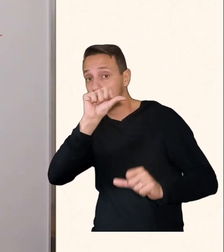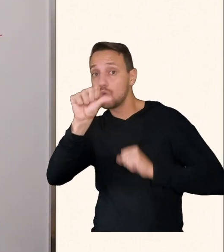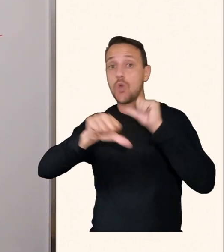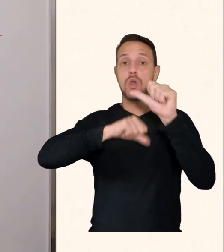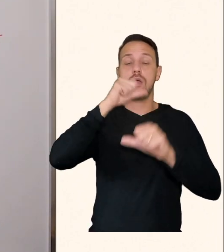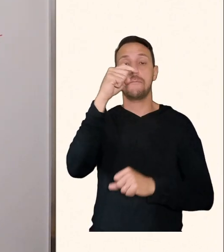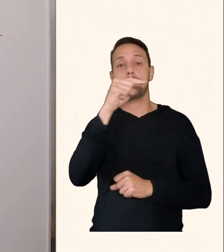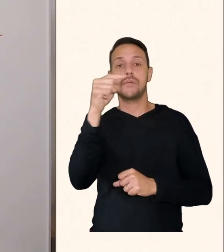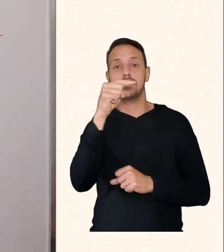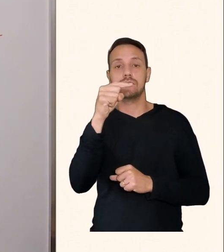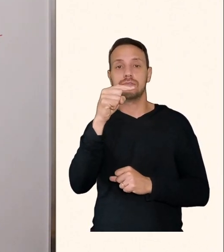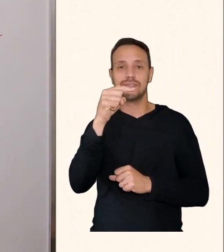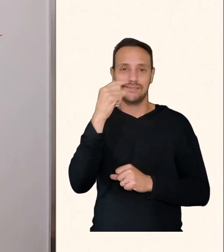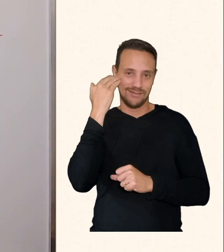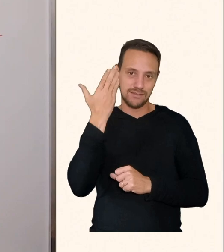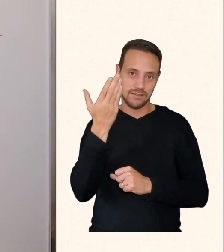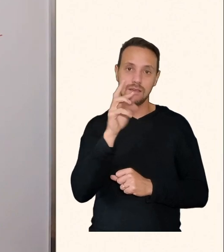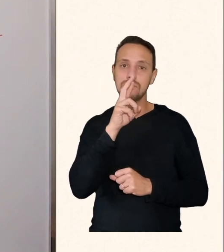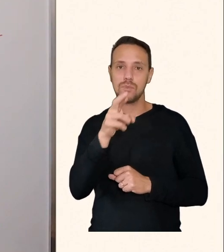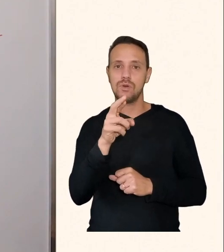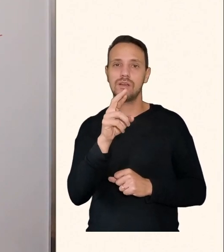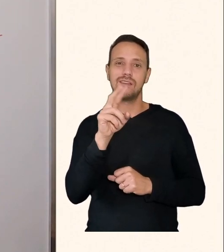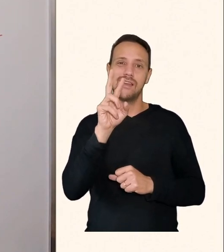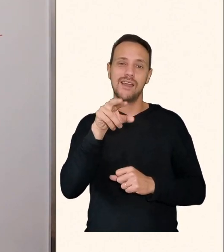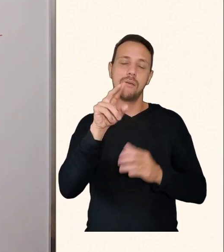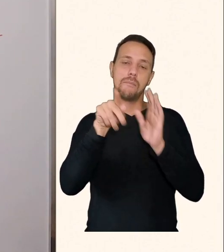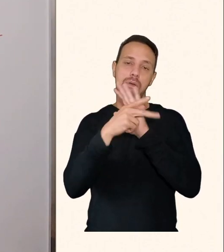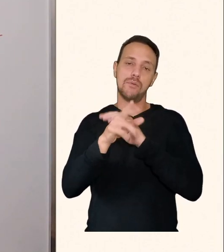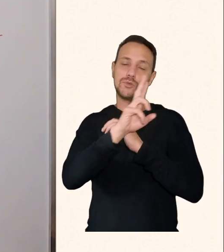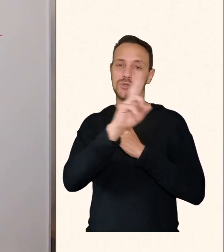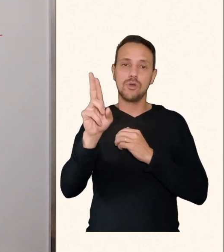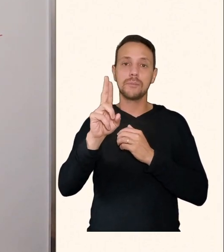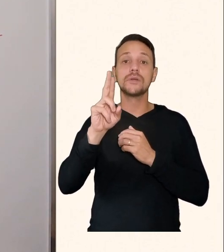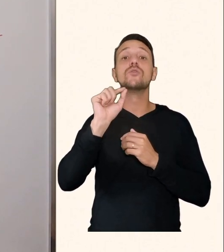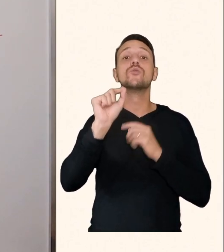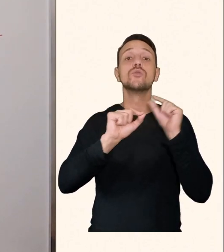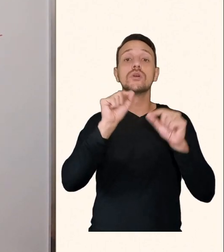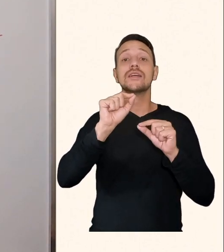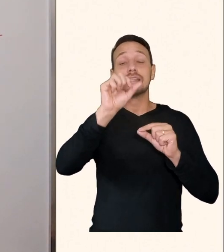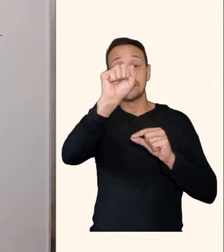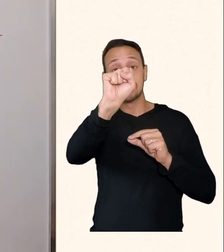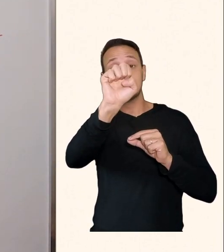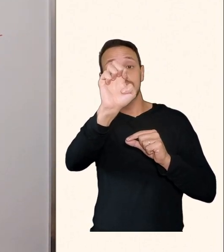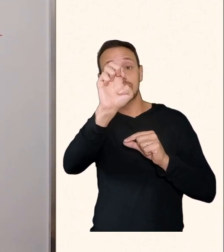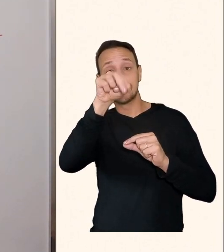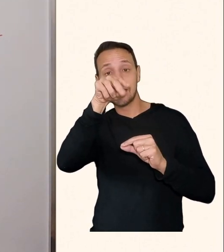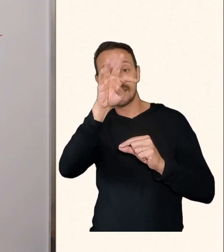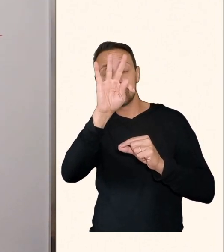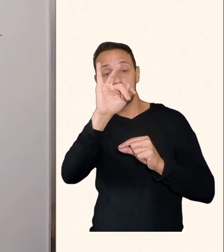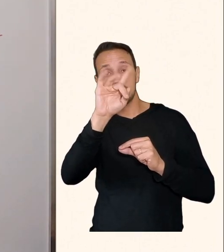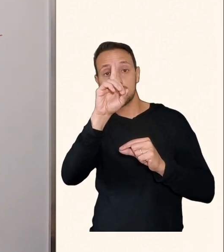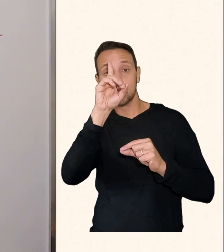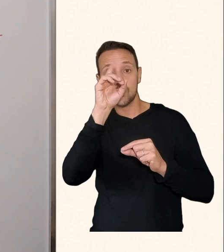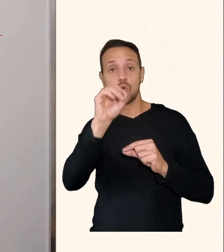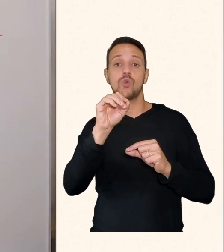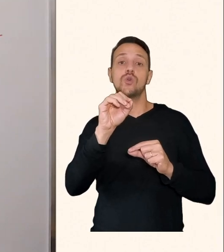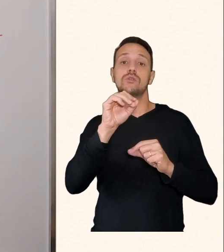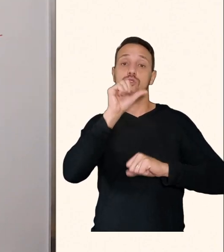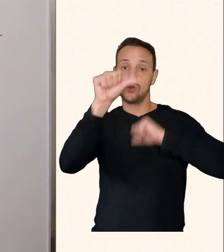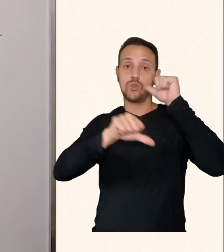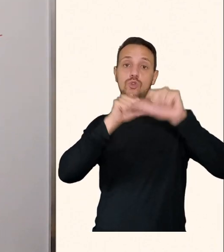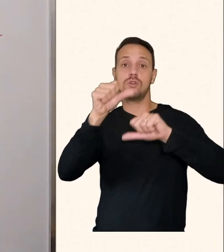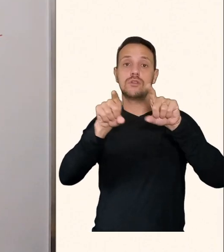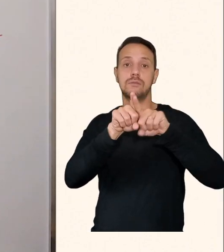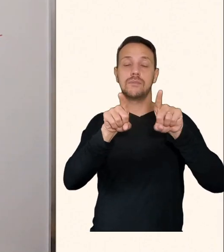vetor resultante. Bacana, pessoal? Muito bem. É essa